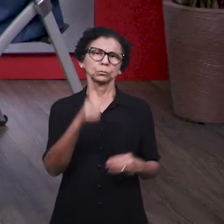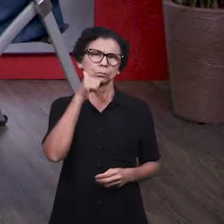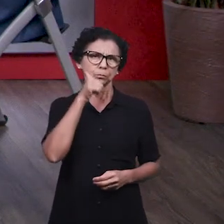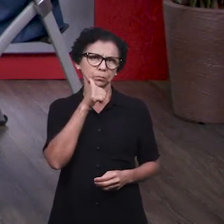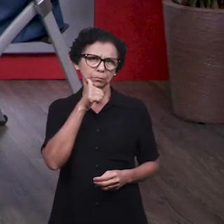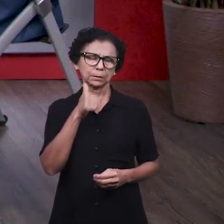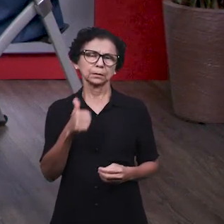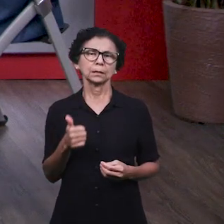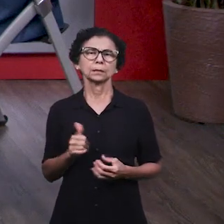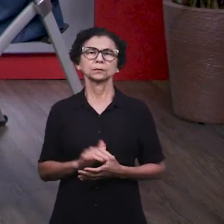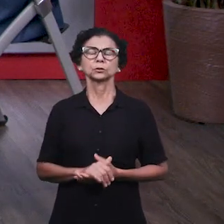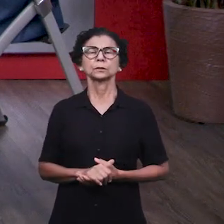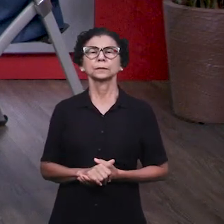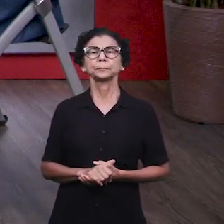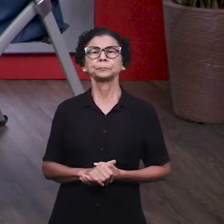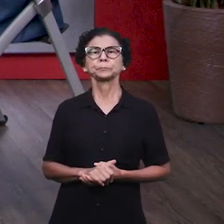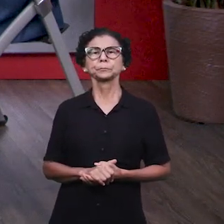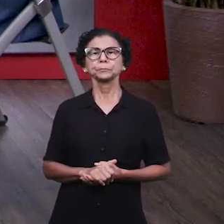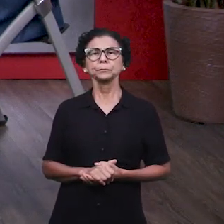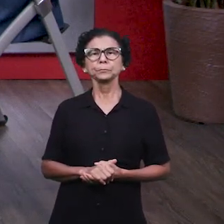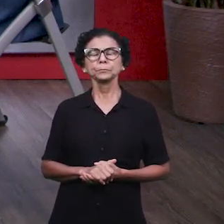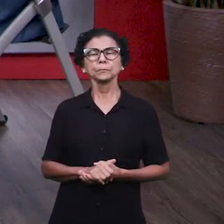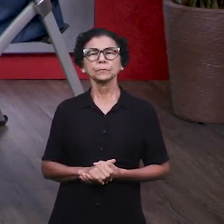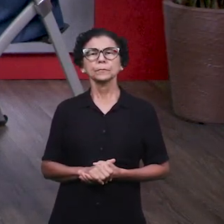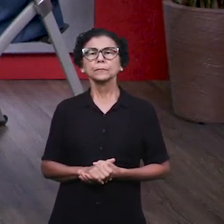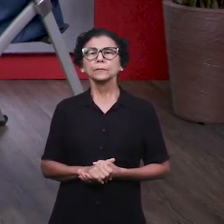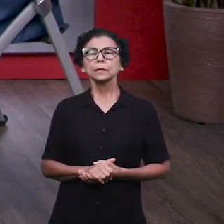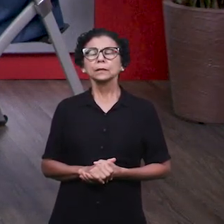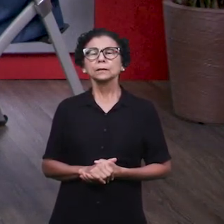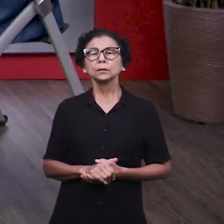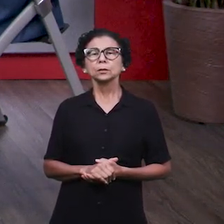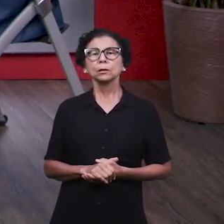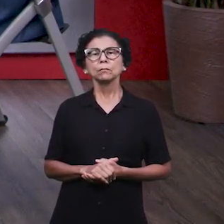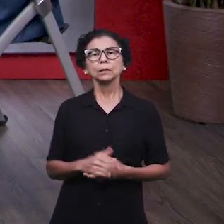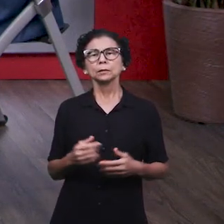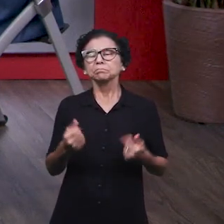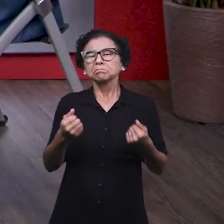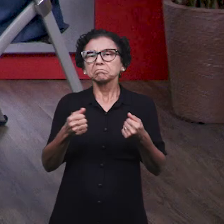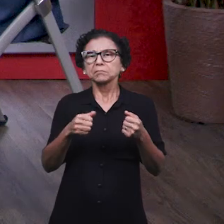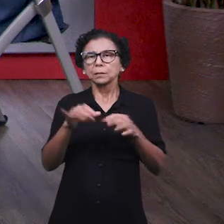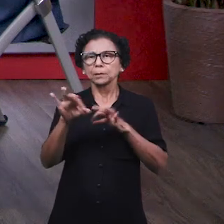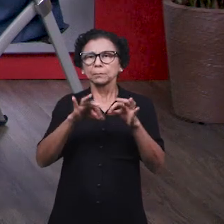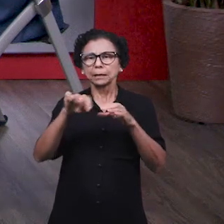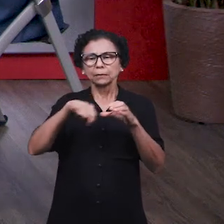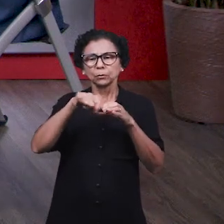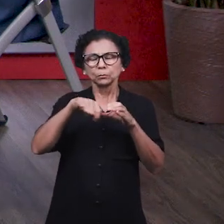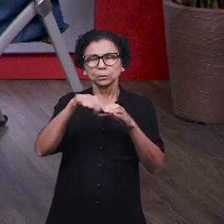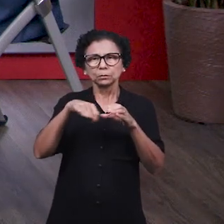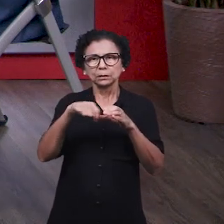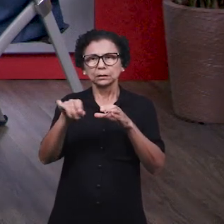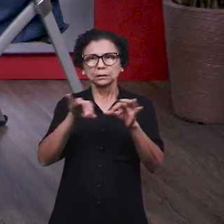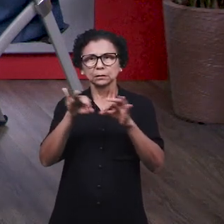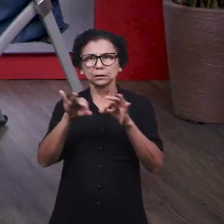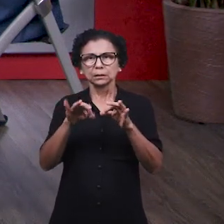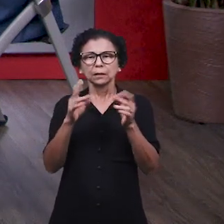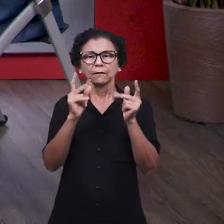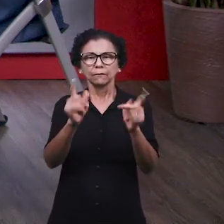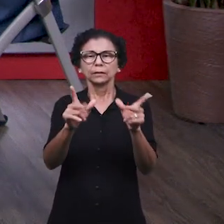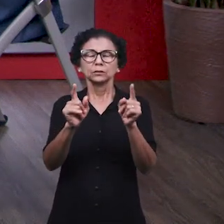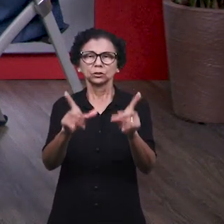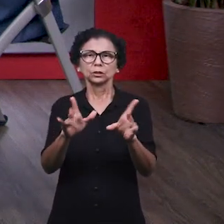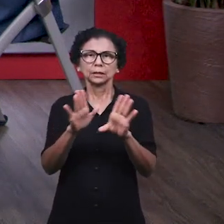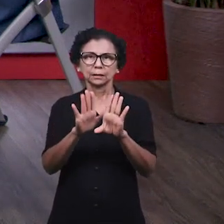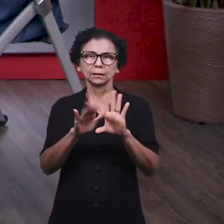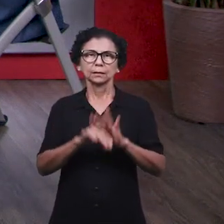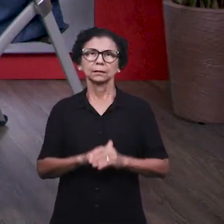de meia idade, ela fazia salgadinho para vender e tal. E ele chegou, às vezes, alcoolizado, eu quero